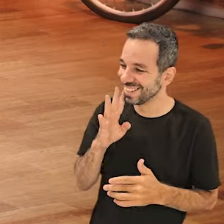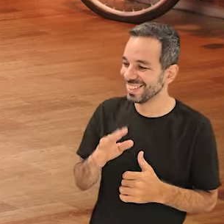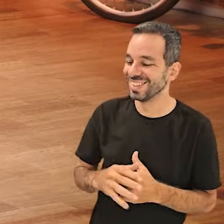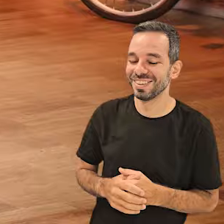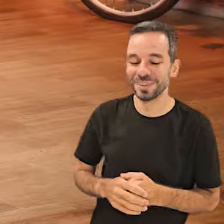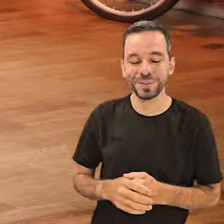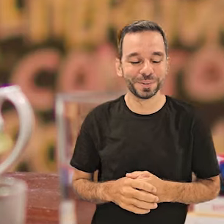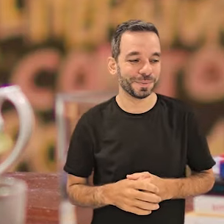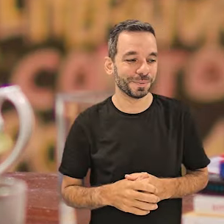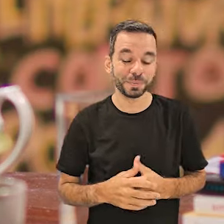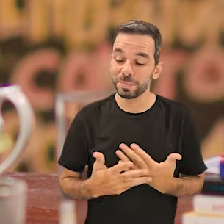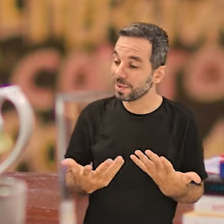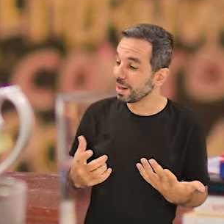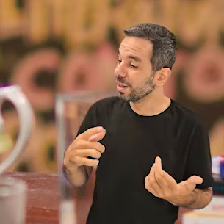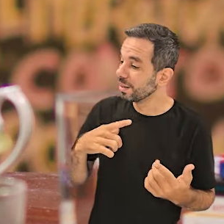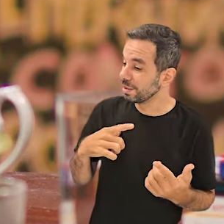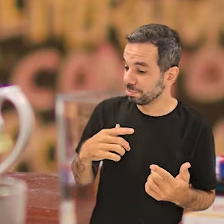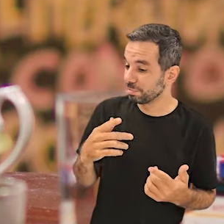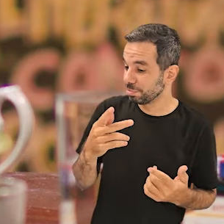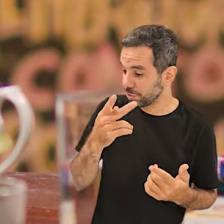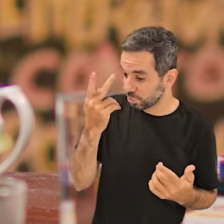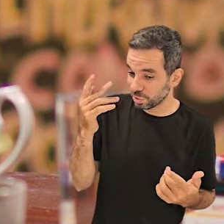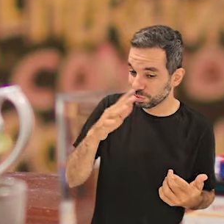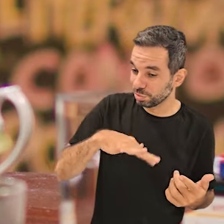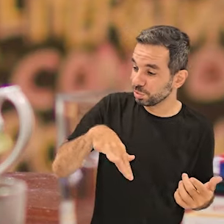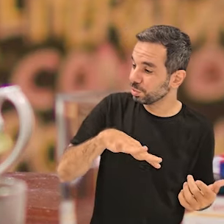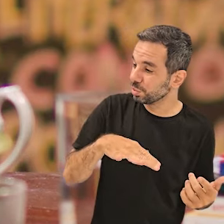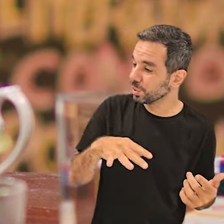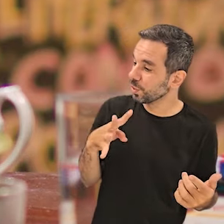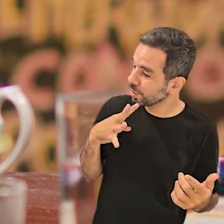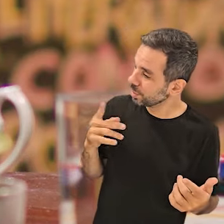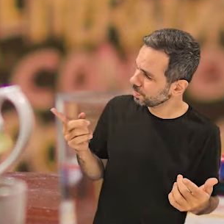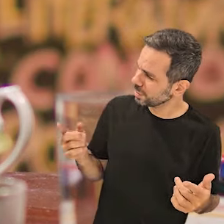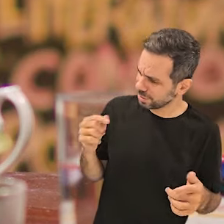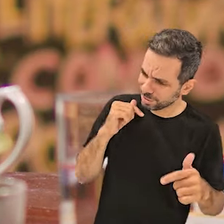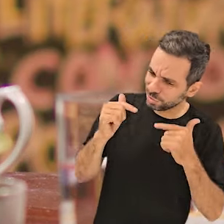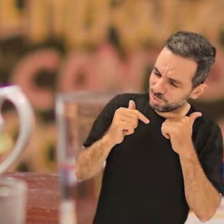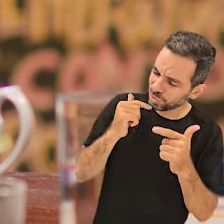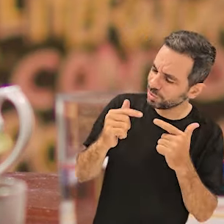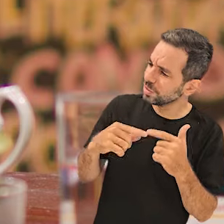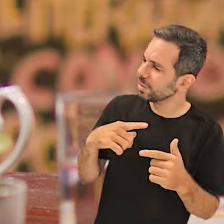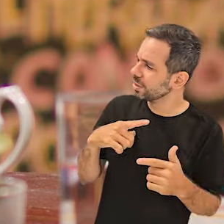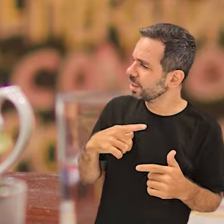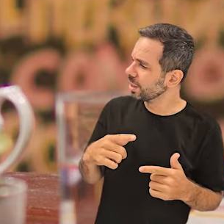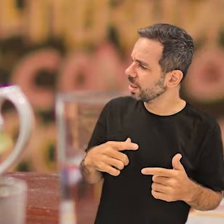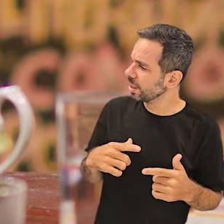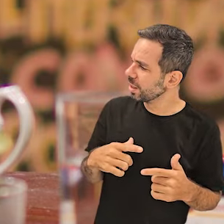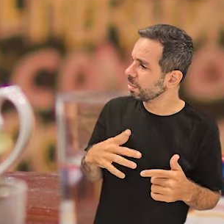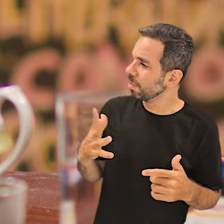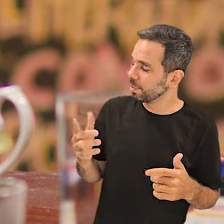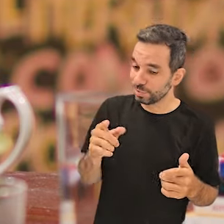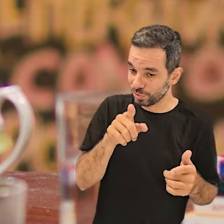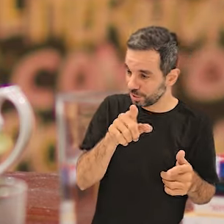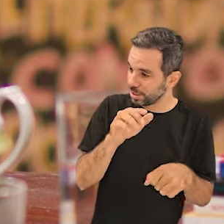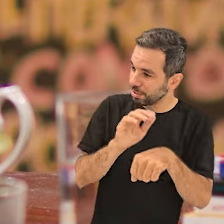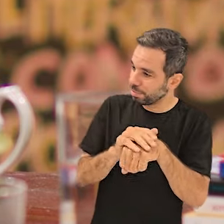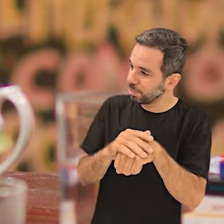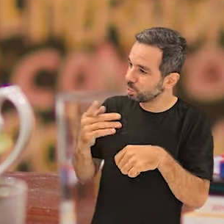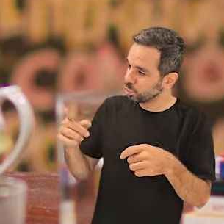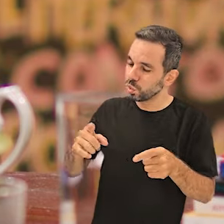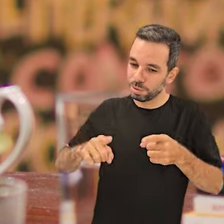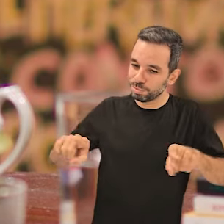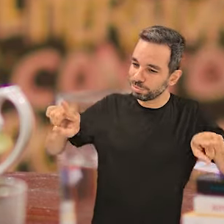Fabrício, acho que é a dúvida de muita gente que te conhece, que está vendo você aí se movimentar na literatura também, mas que te conhece ali da